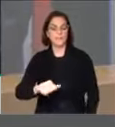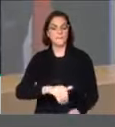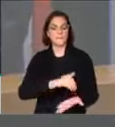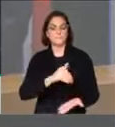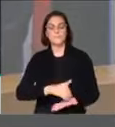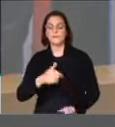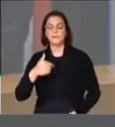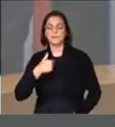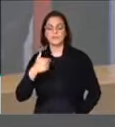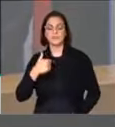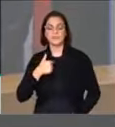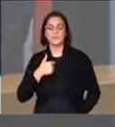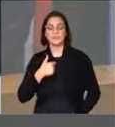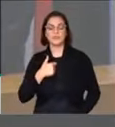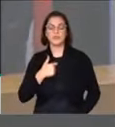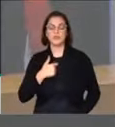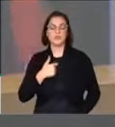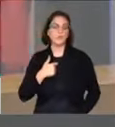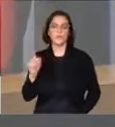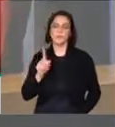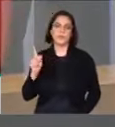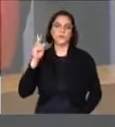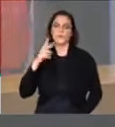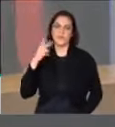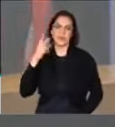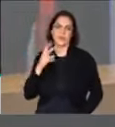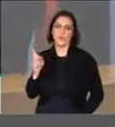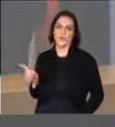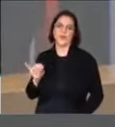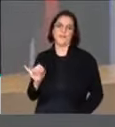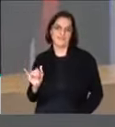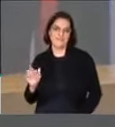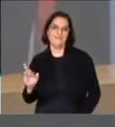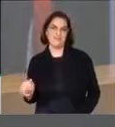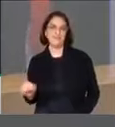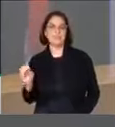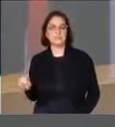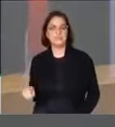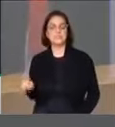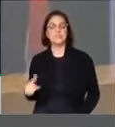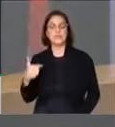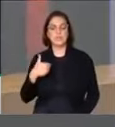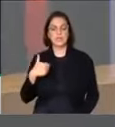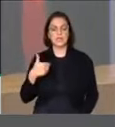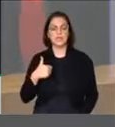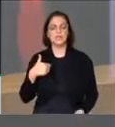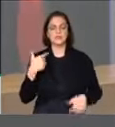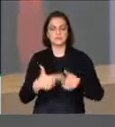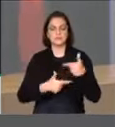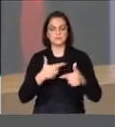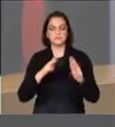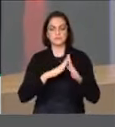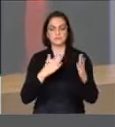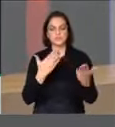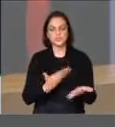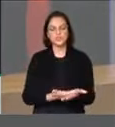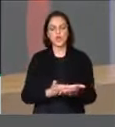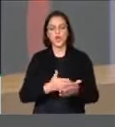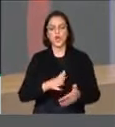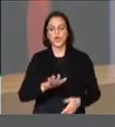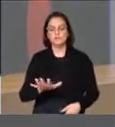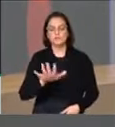não sou vereadora, como é a companheira Yara. Estou no fundo de uma escola de periferia na cidade de Porto